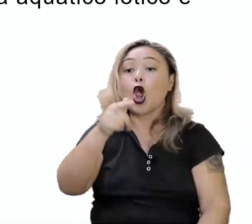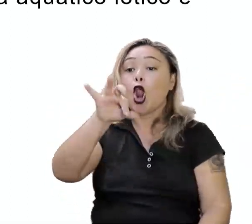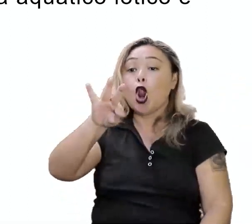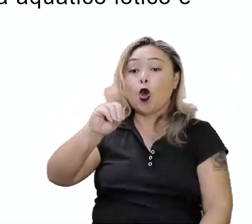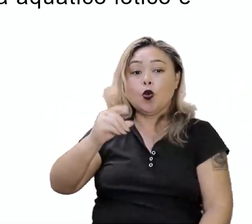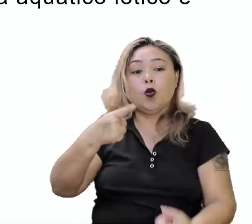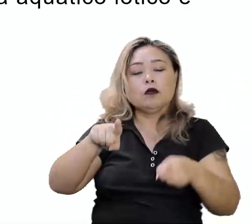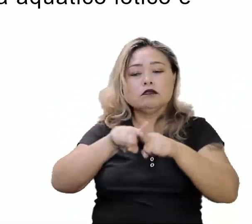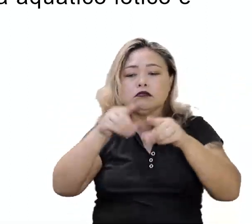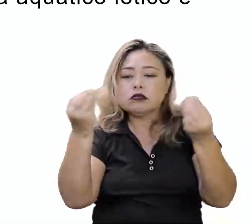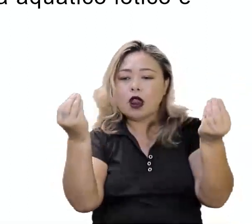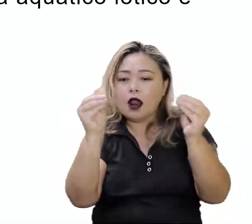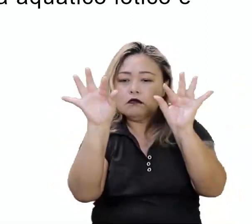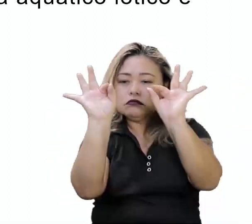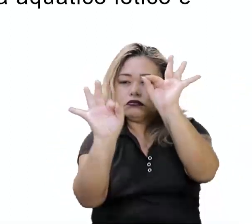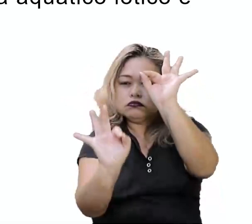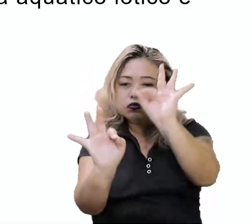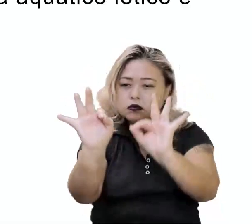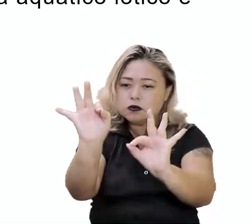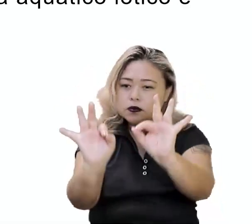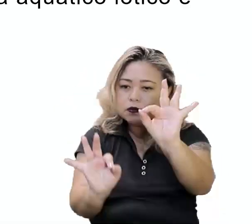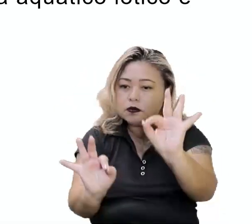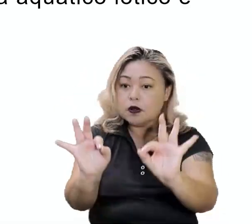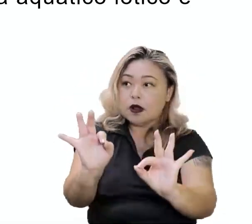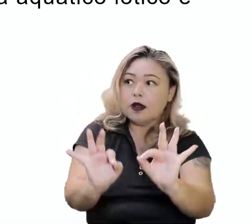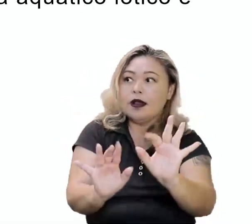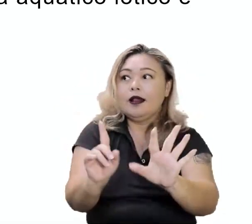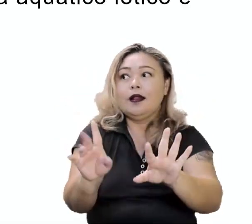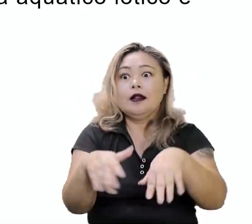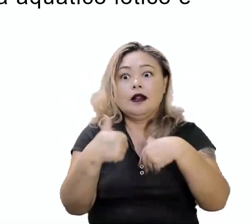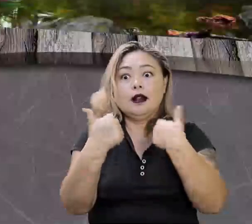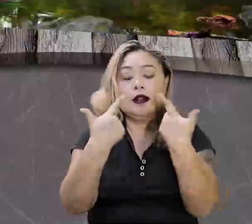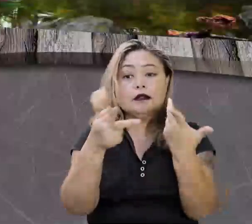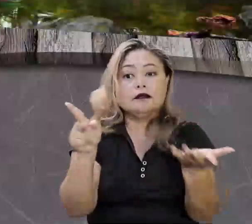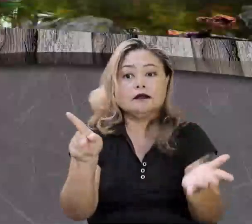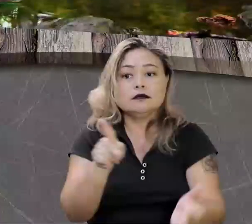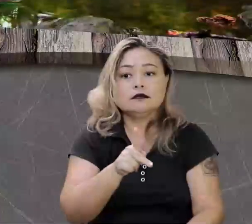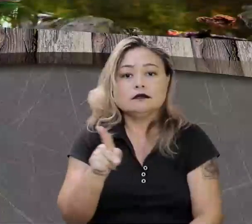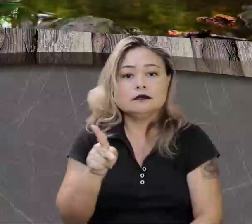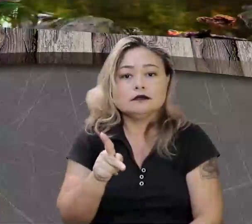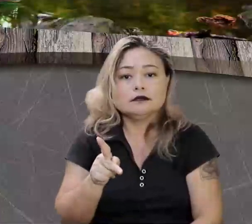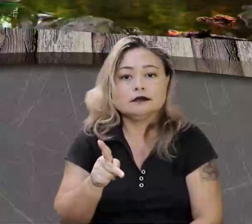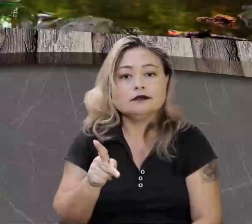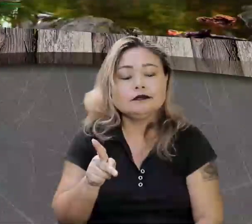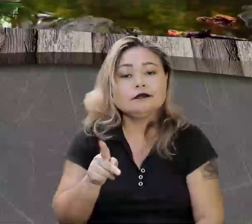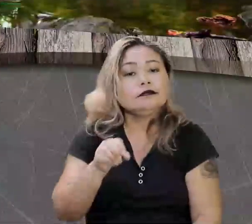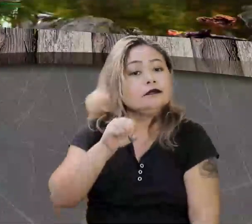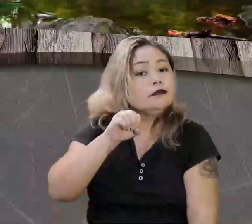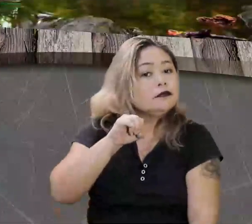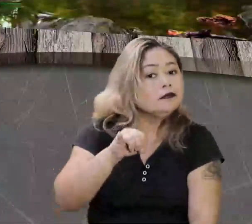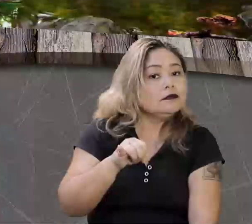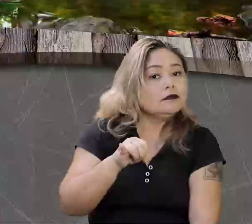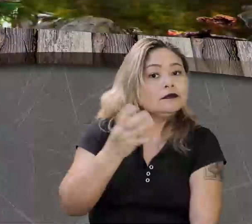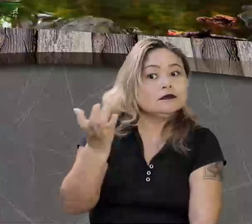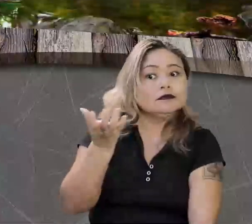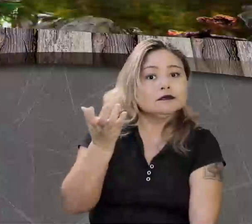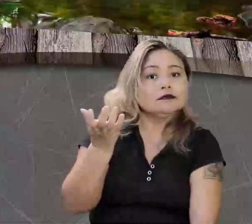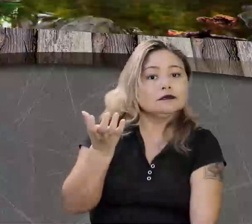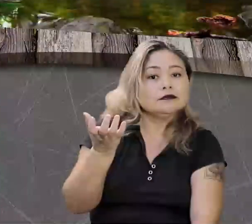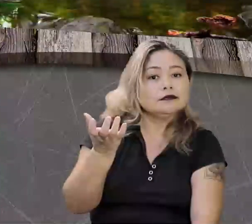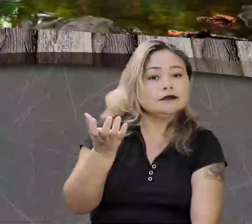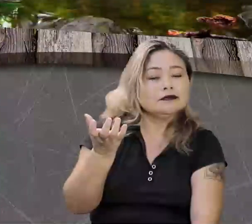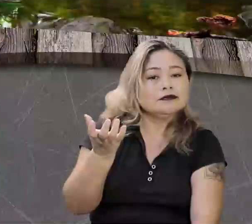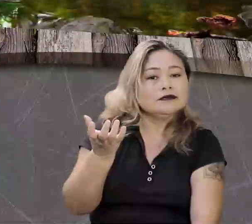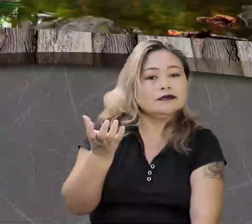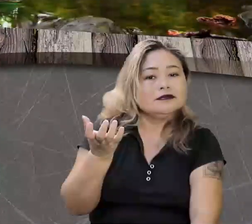lótico e esquematize-o. Então, professora, presta atenção. Se eu